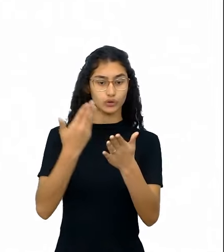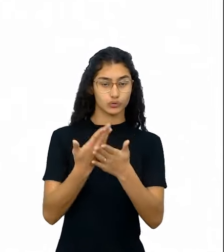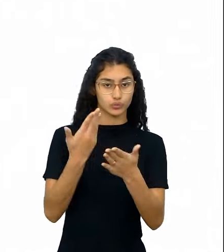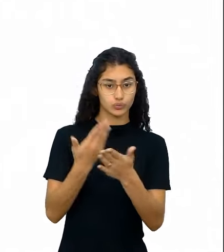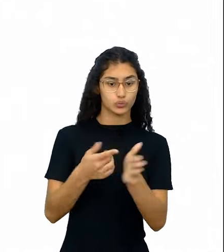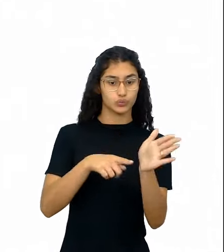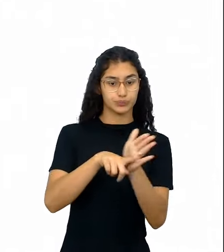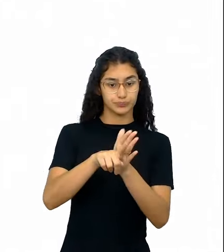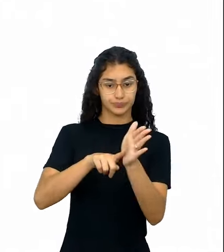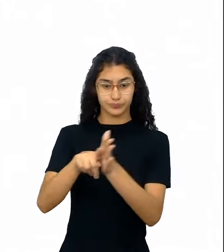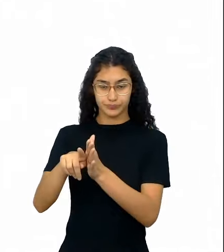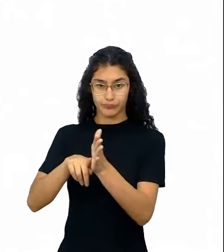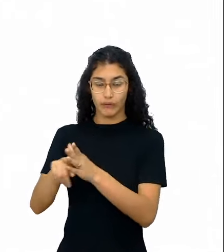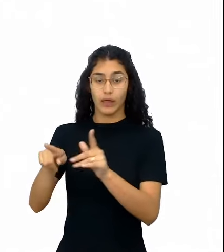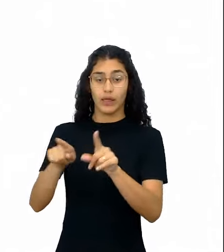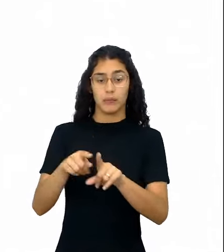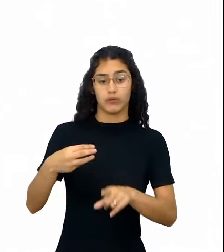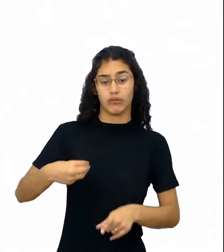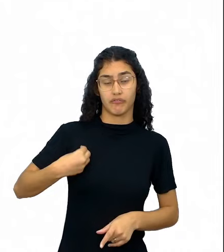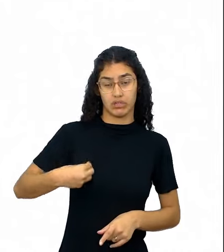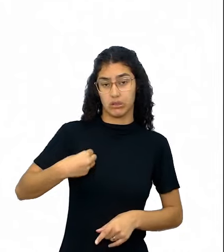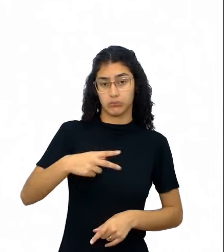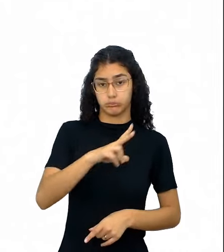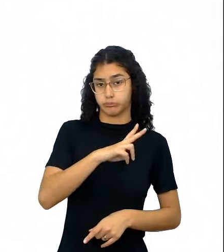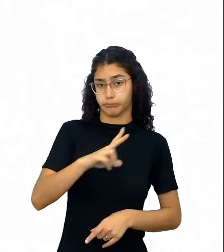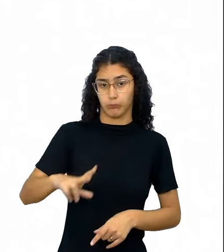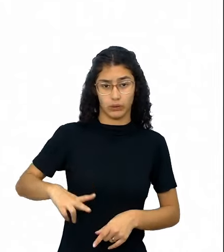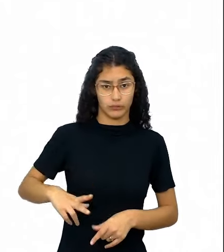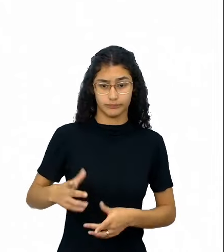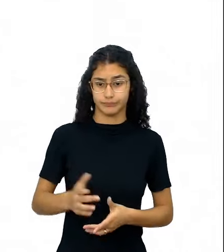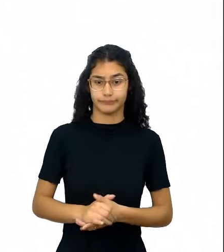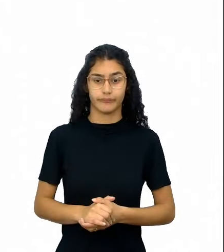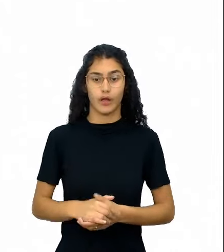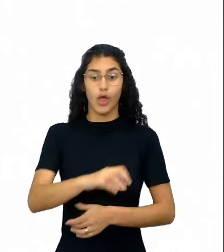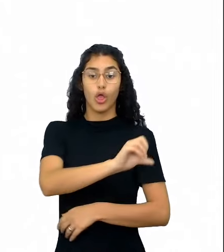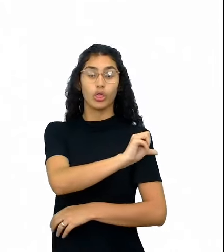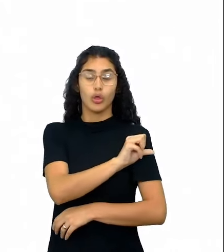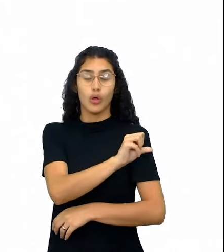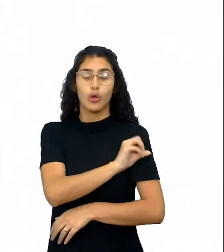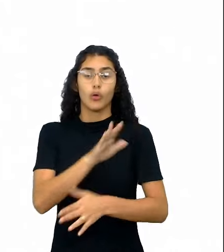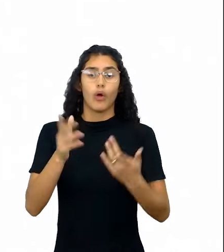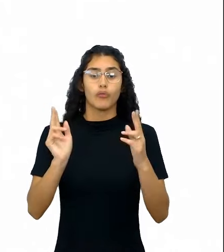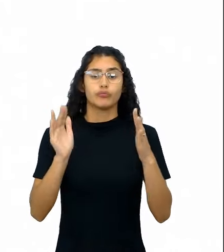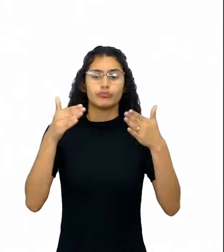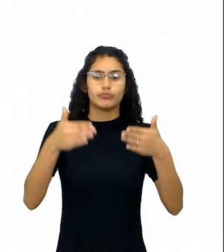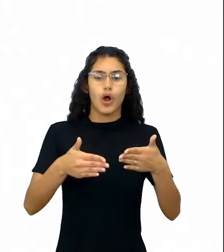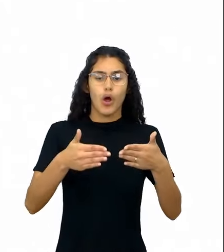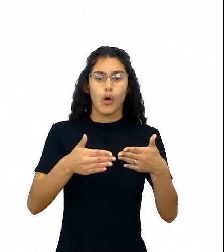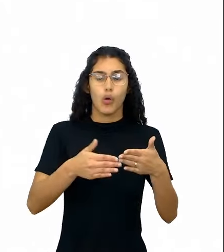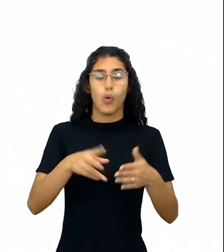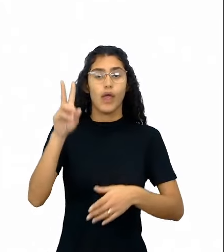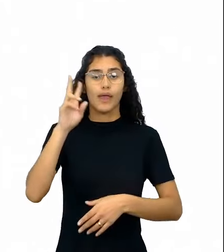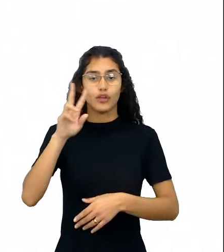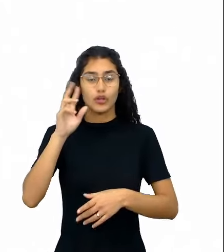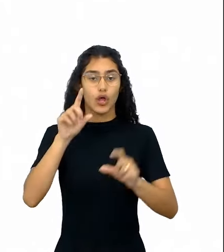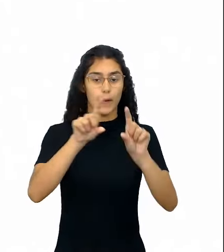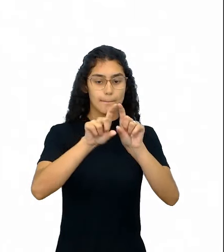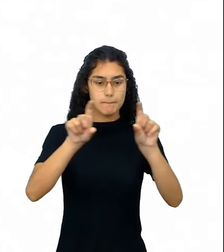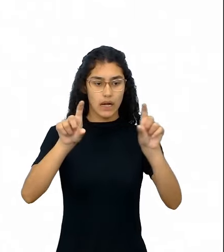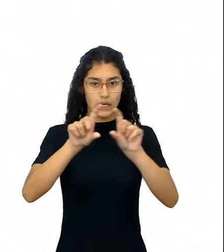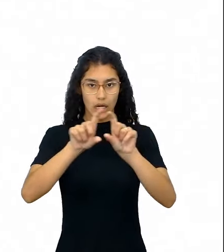e pesquisa e o da vida pública. Nono ano, qual é o foco? História em quadrinhos e